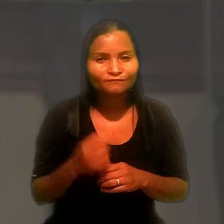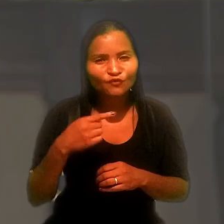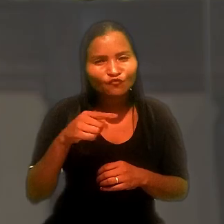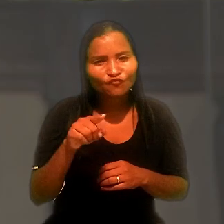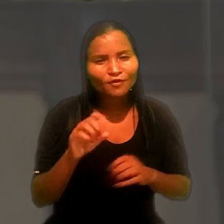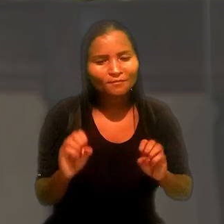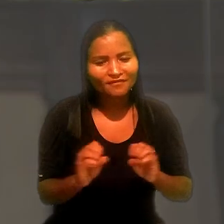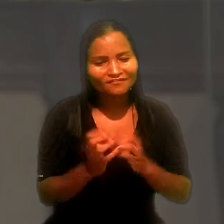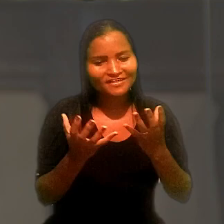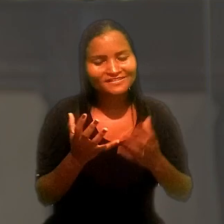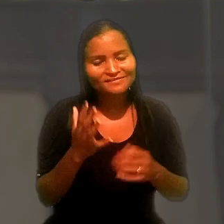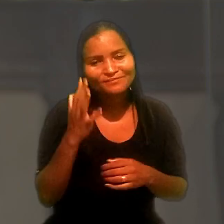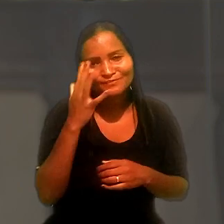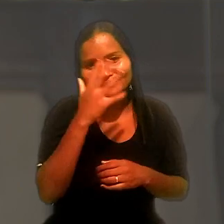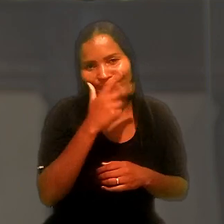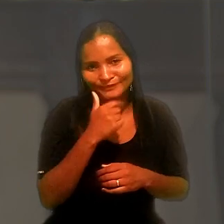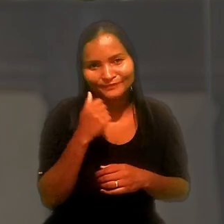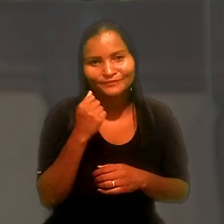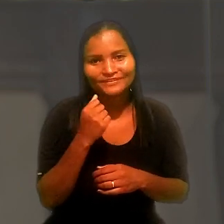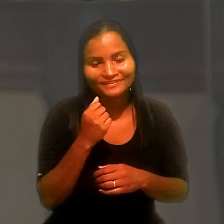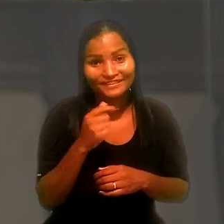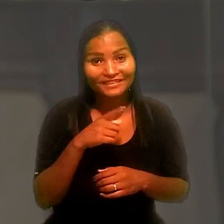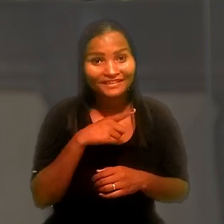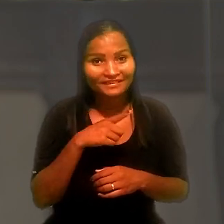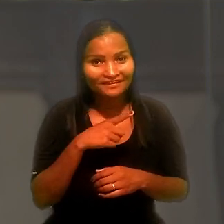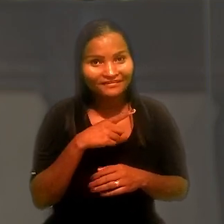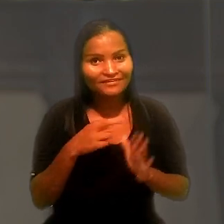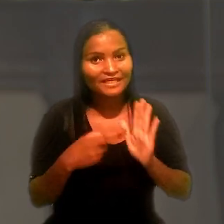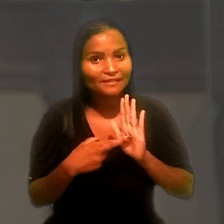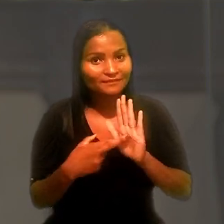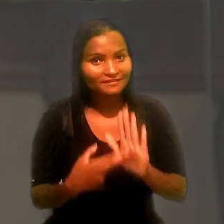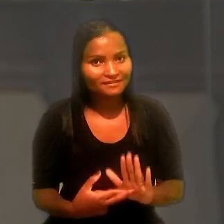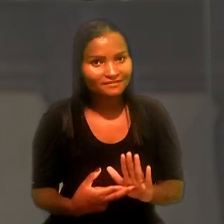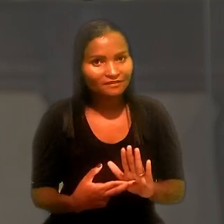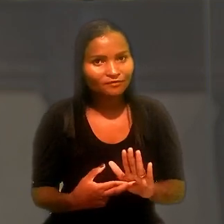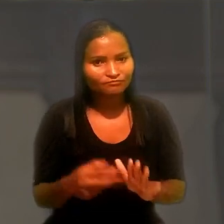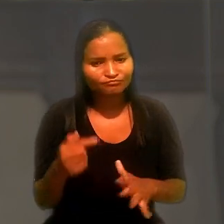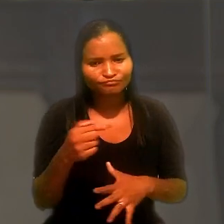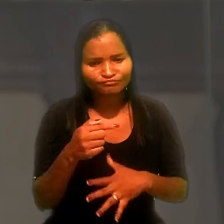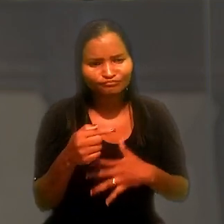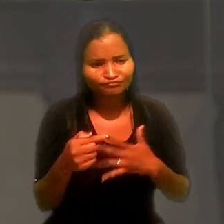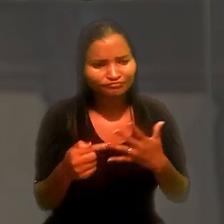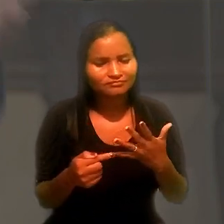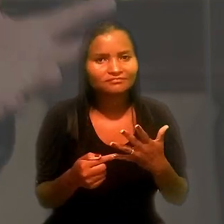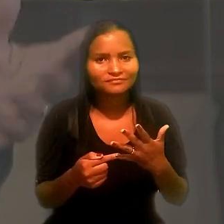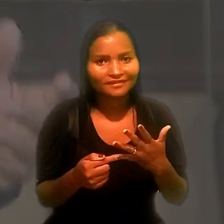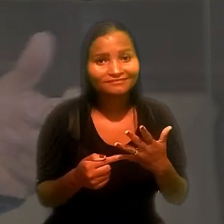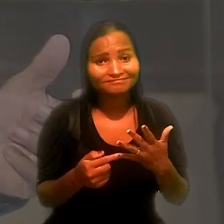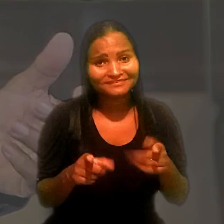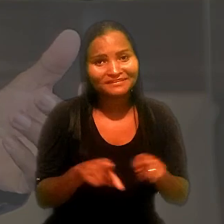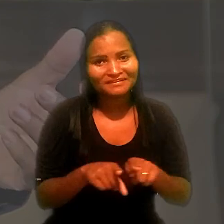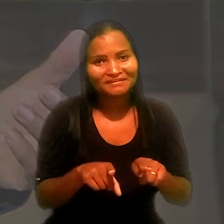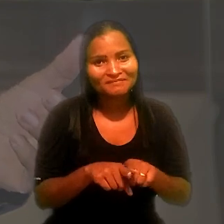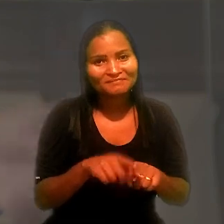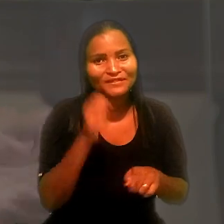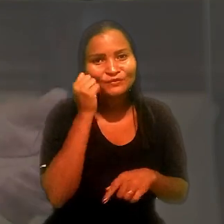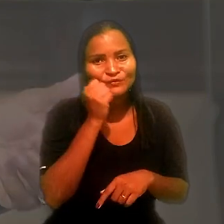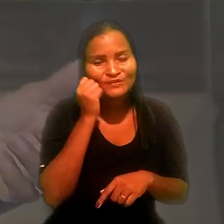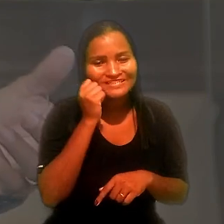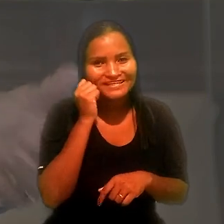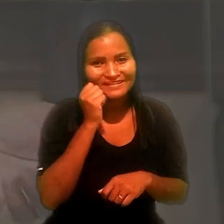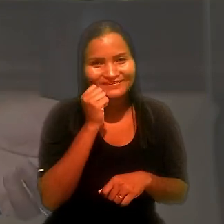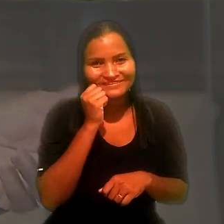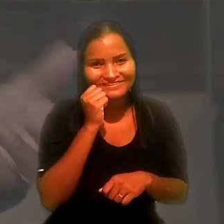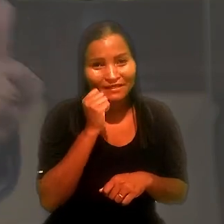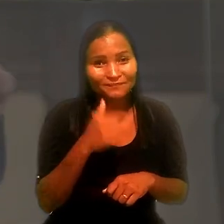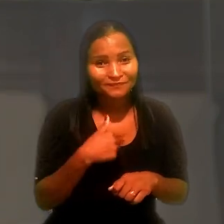Foi uma festa muito bonita, que houve representação de várias camadas, inclusive dos negros.